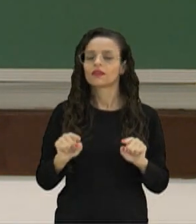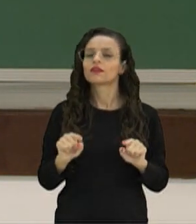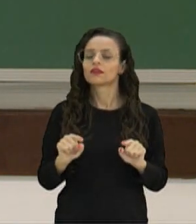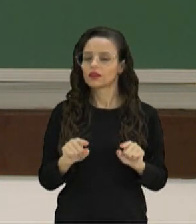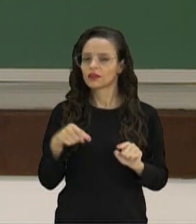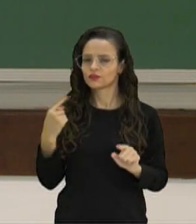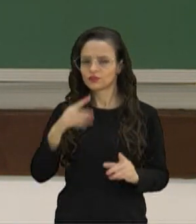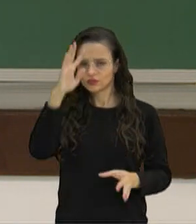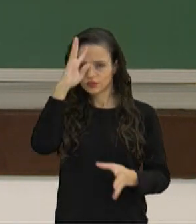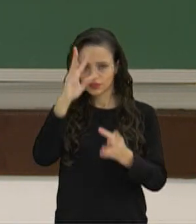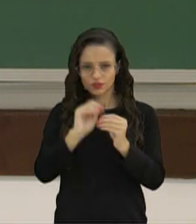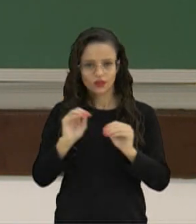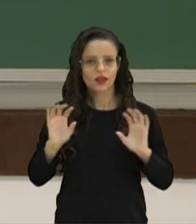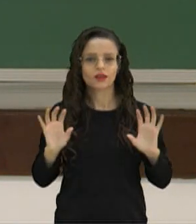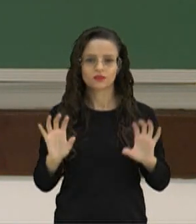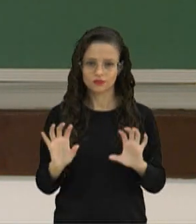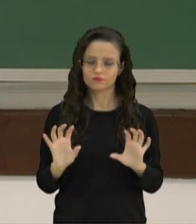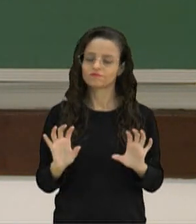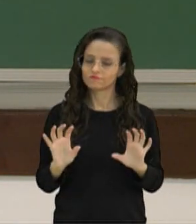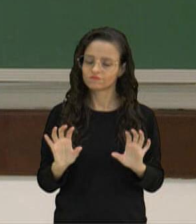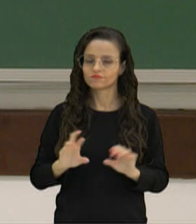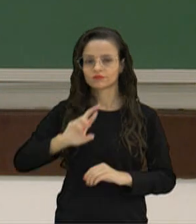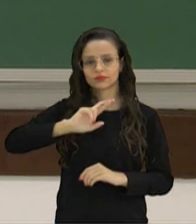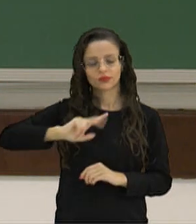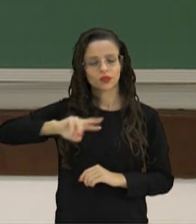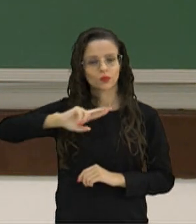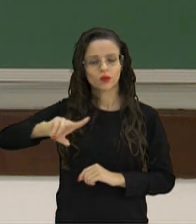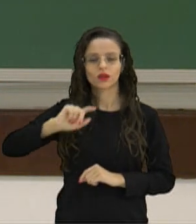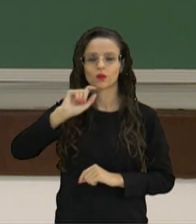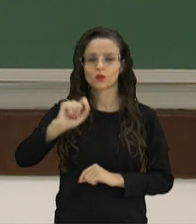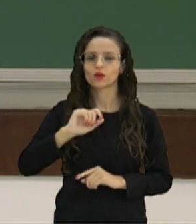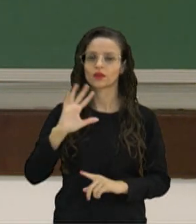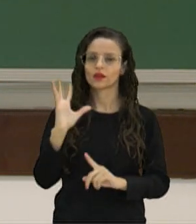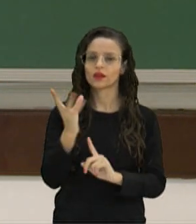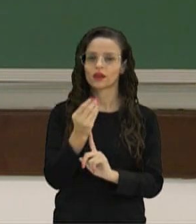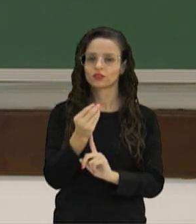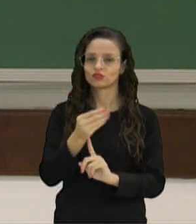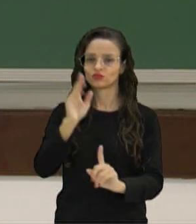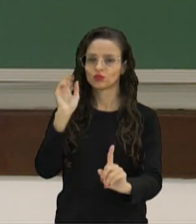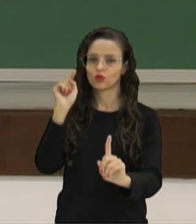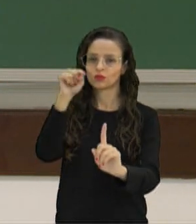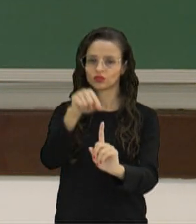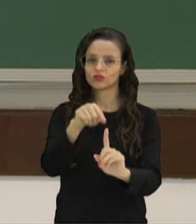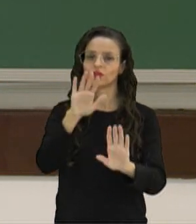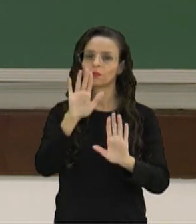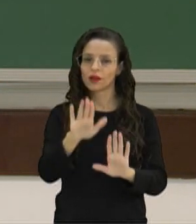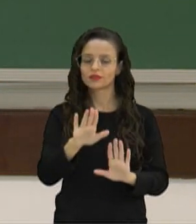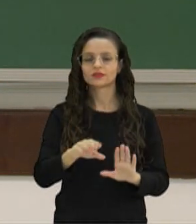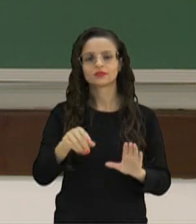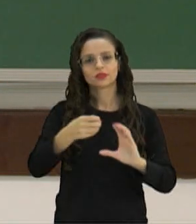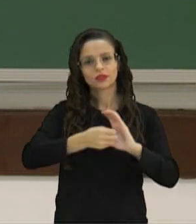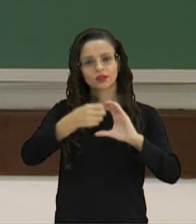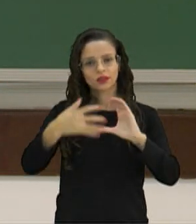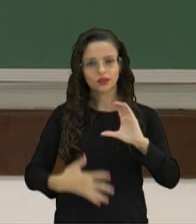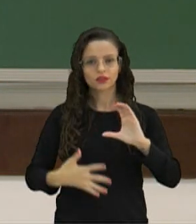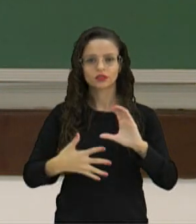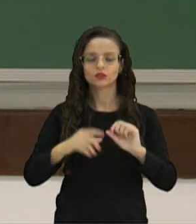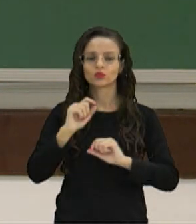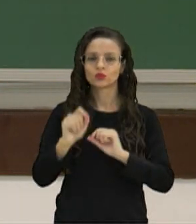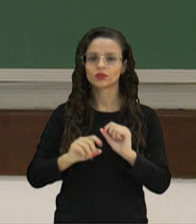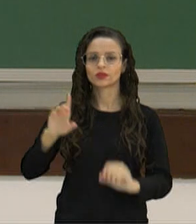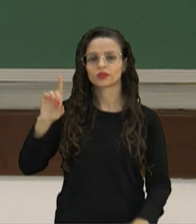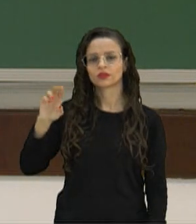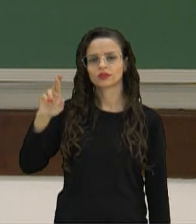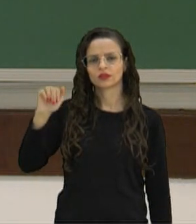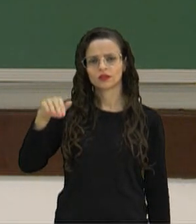gente poderia entender dessa forma que ele não é uma arte objetiva, mas que é uma arte que se caracteriza pela